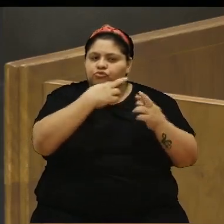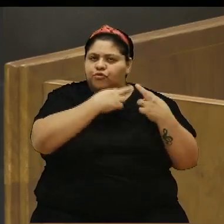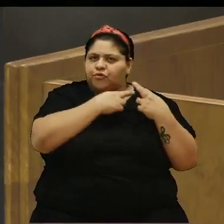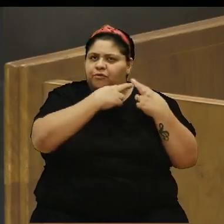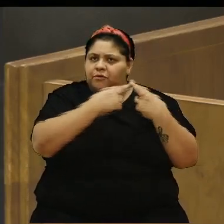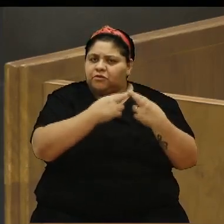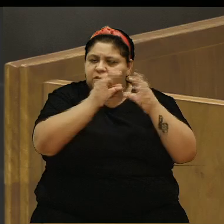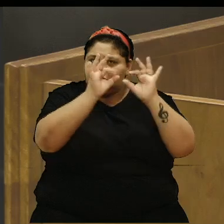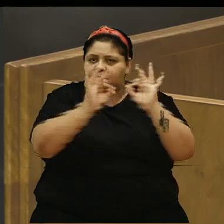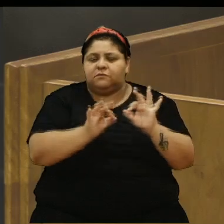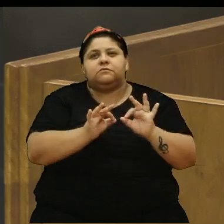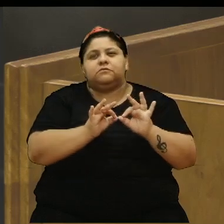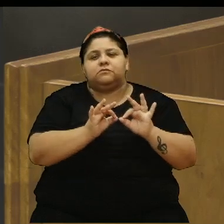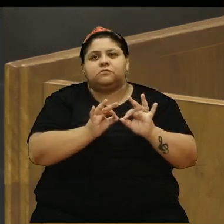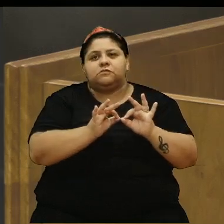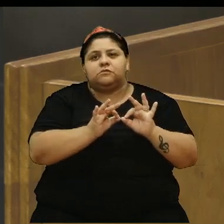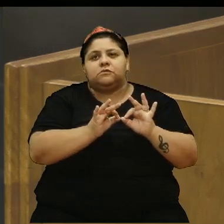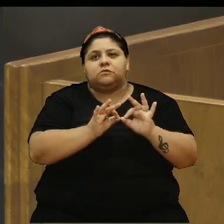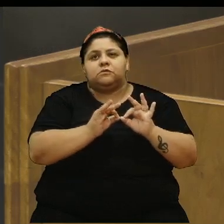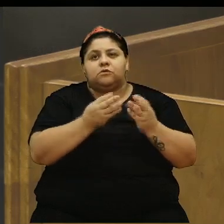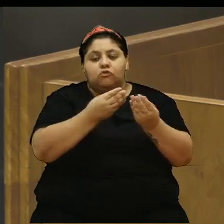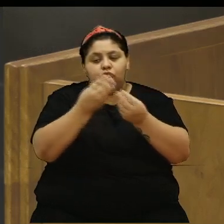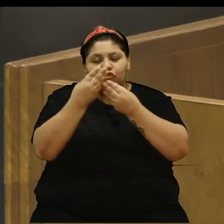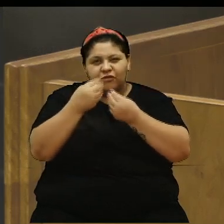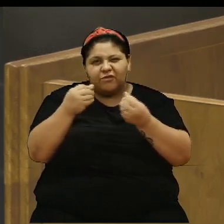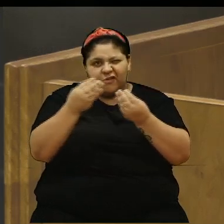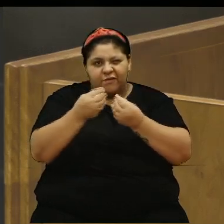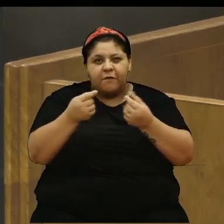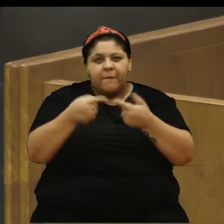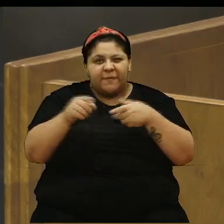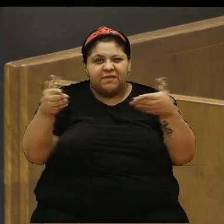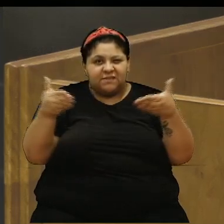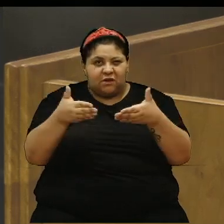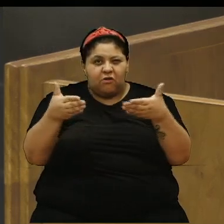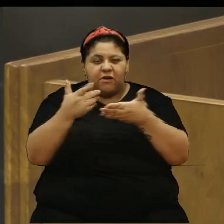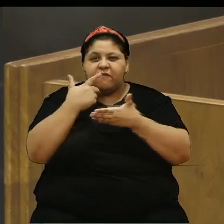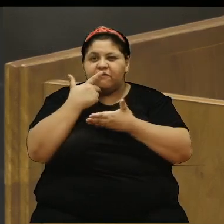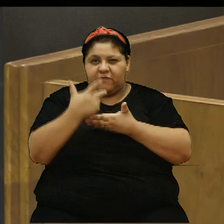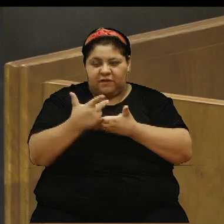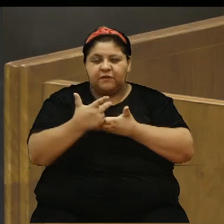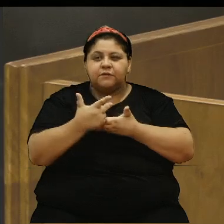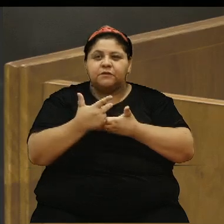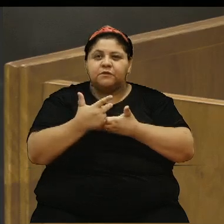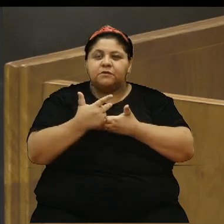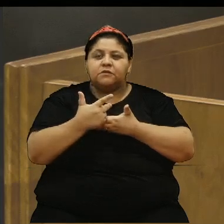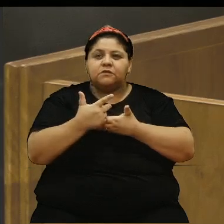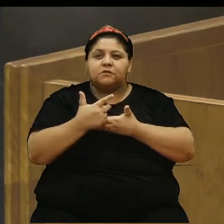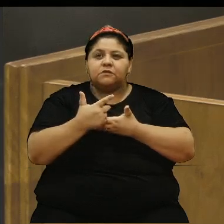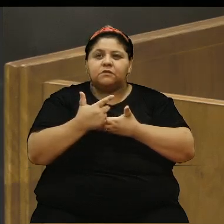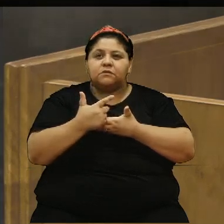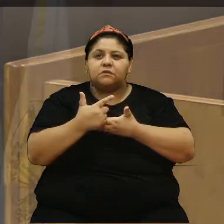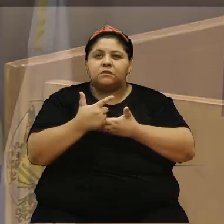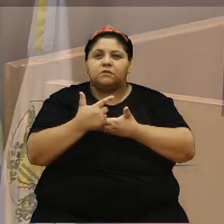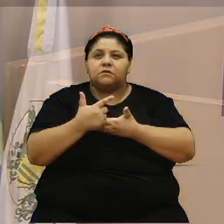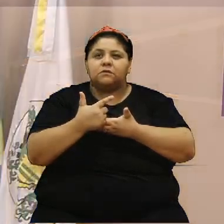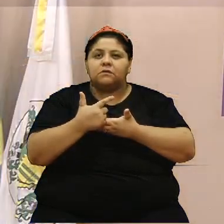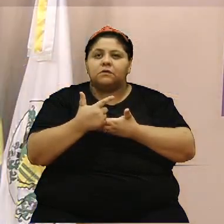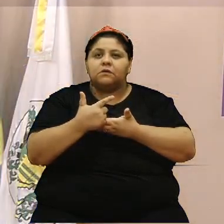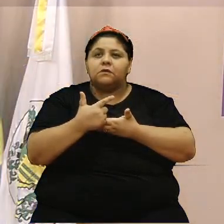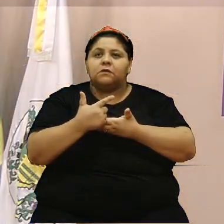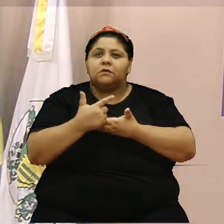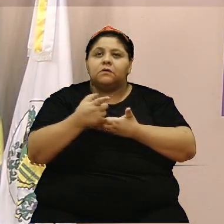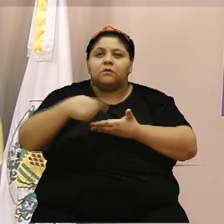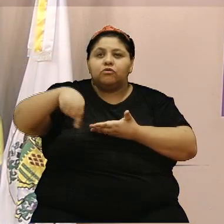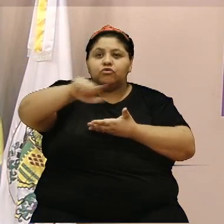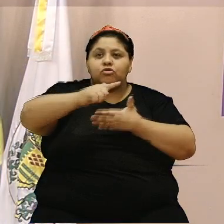forma correta e com muita sensibilidade. Mas eu quero agora, nesse segundo momento do meu grande expediente, falar do